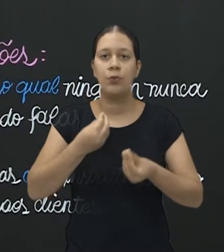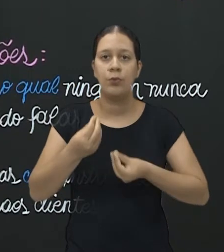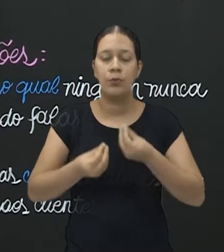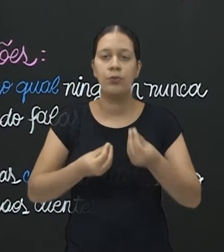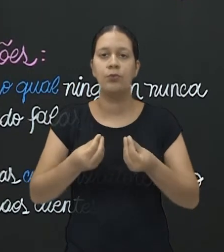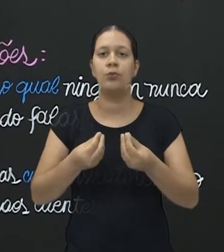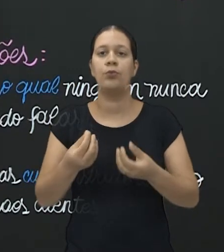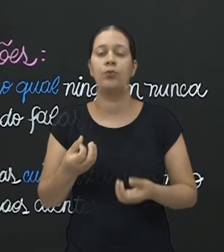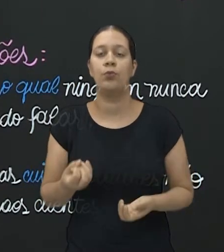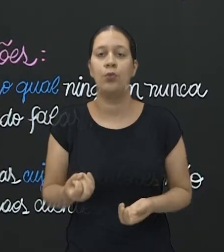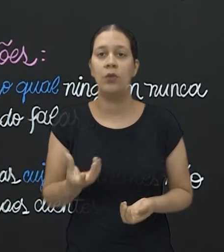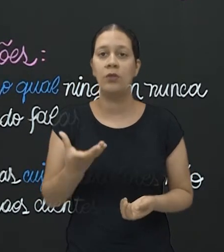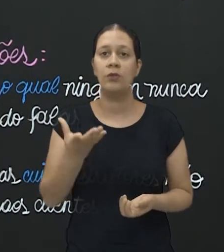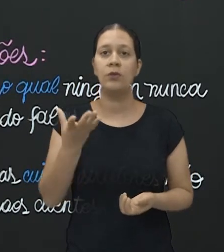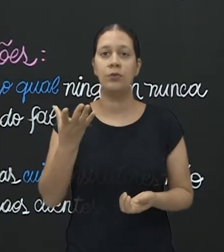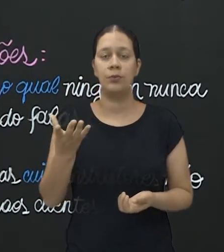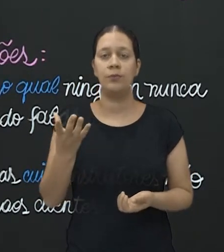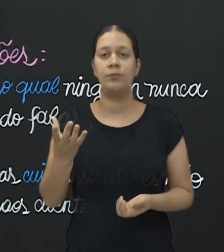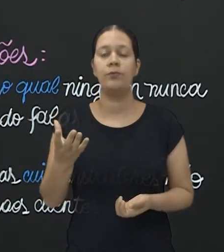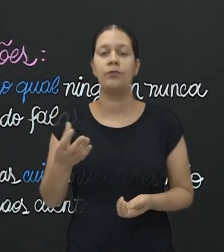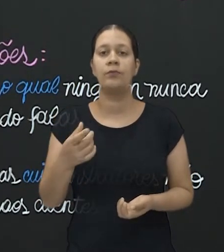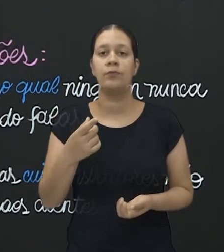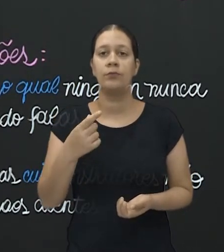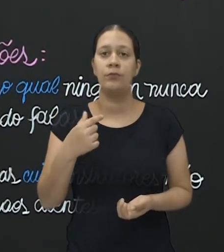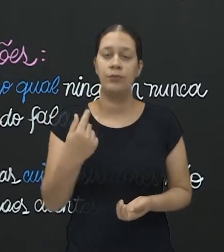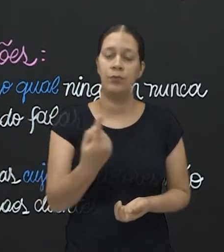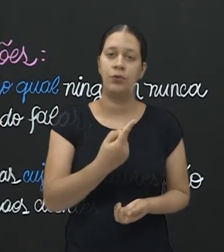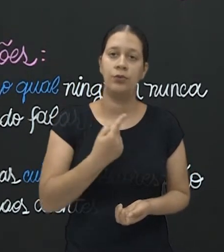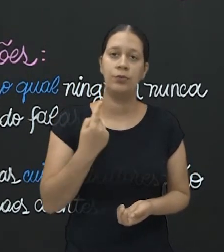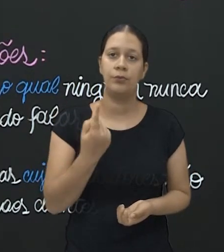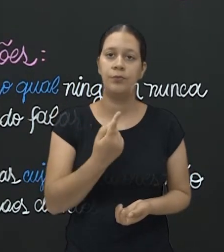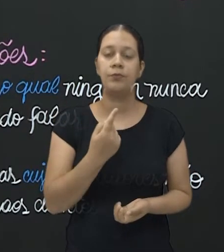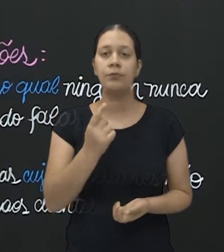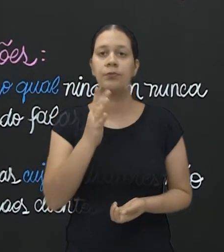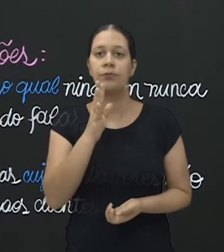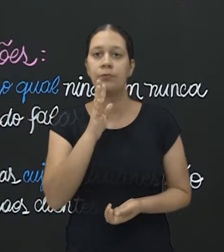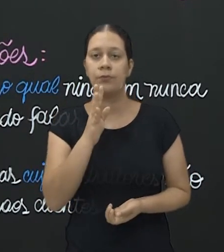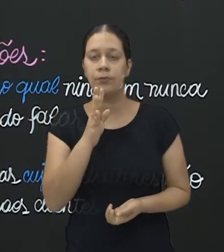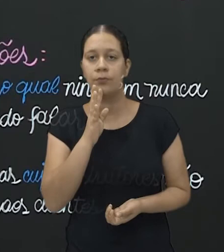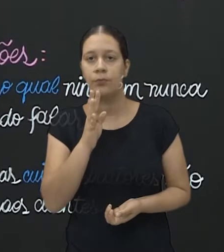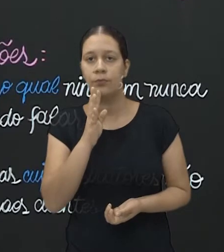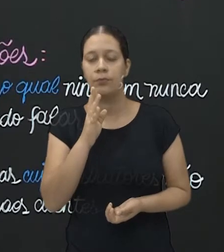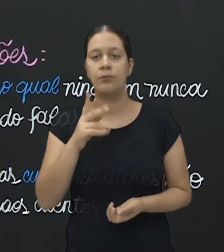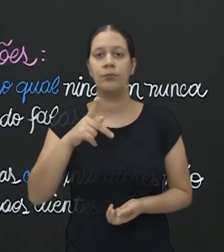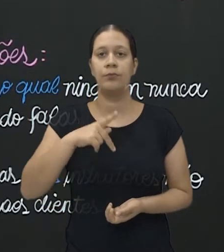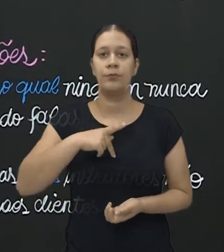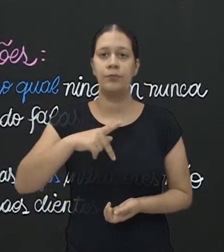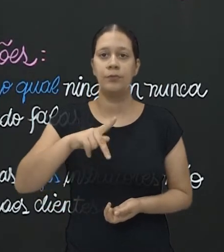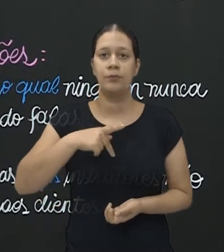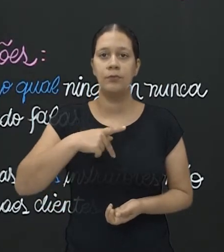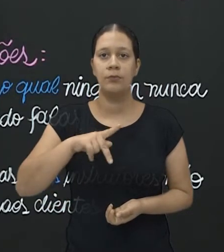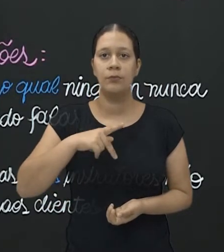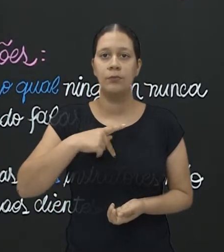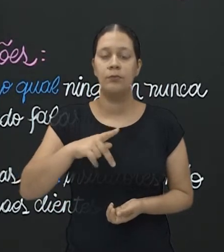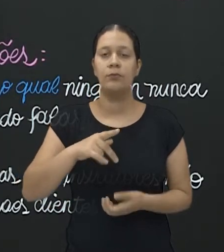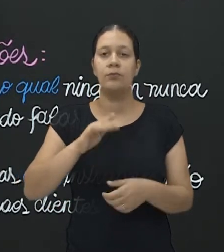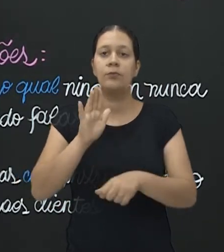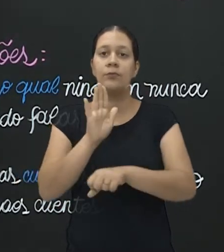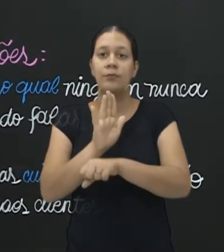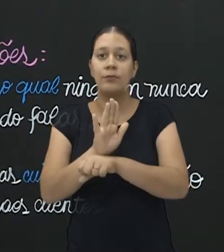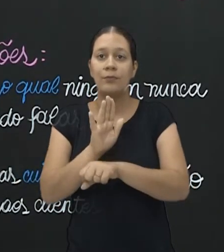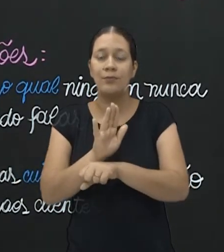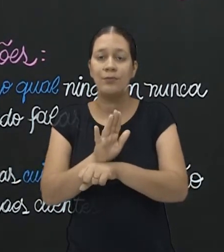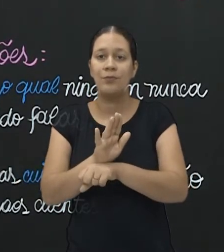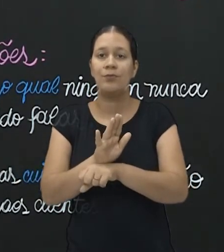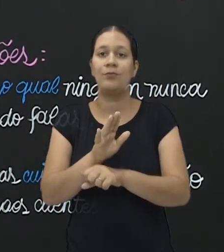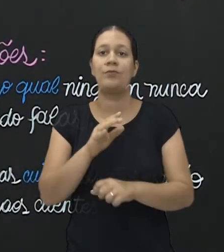o quando. Então, dessa maneira, a gente vai reconhecendo esses pronomes. Quando eu digo, por exemplo, a tarde é o período do